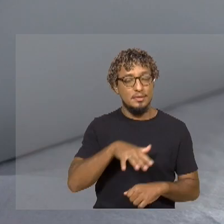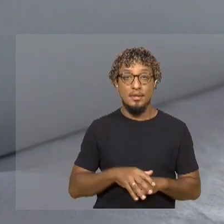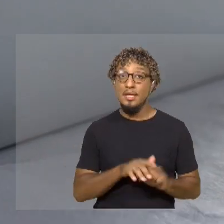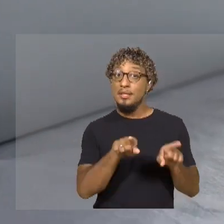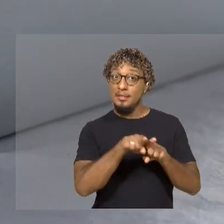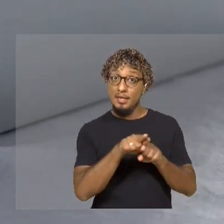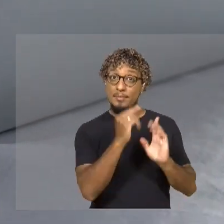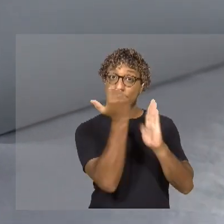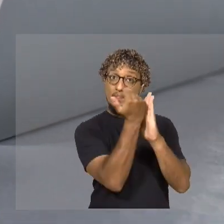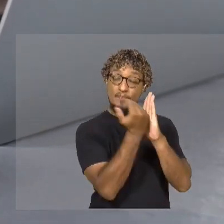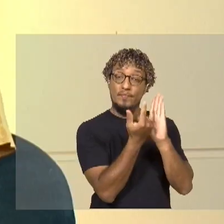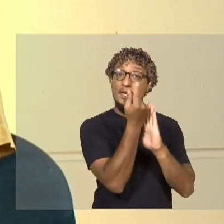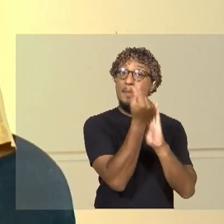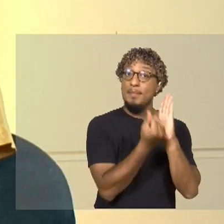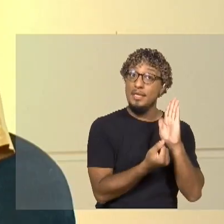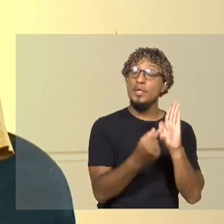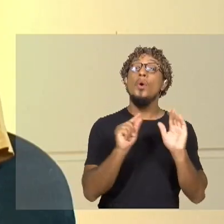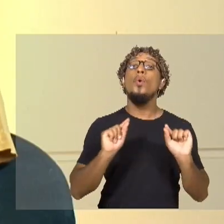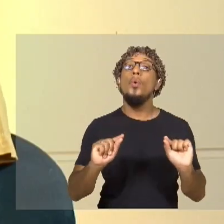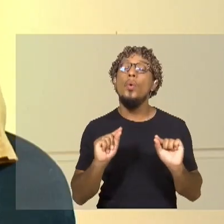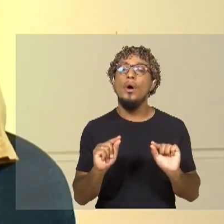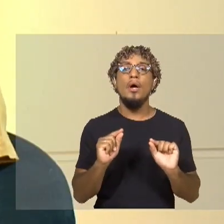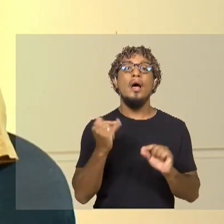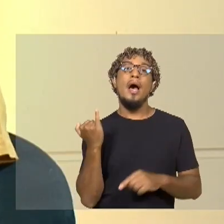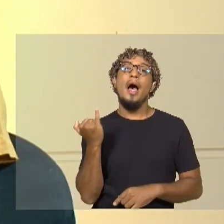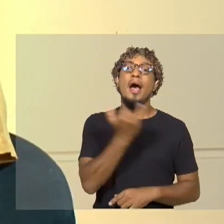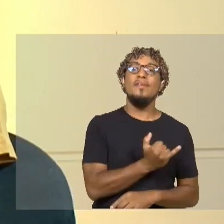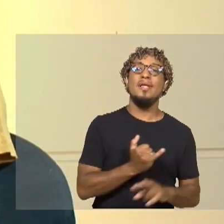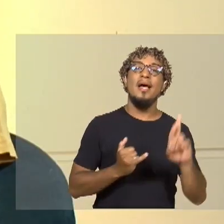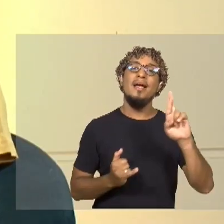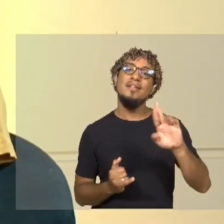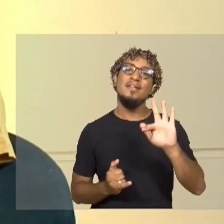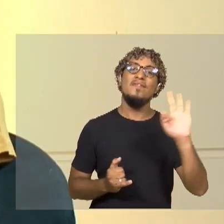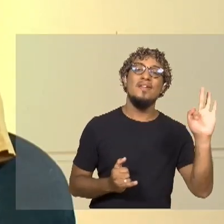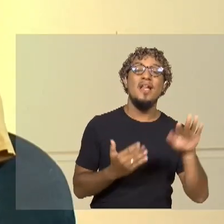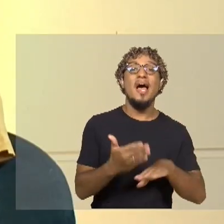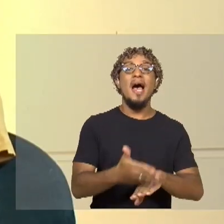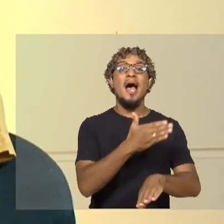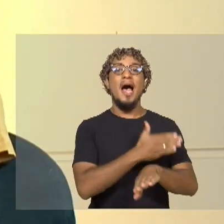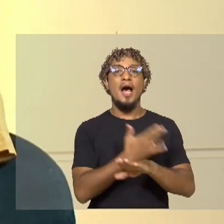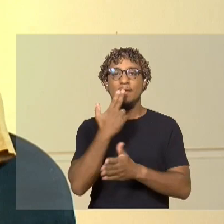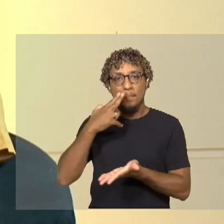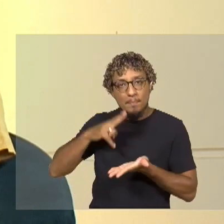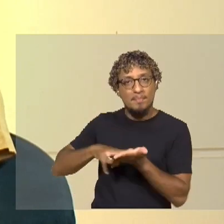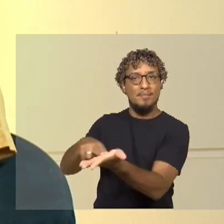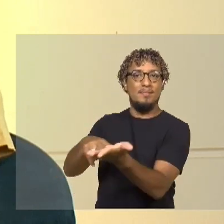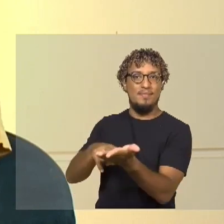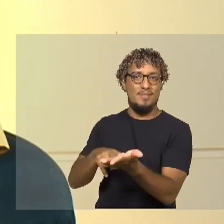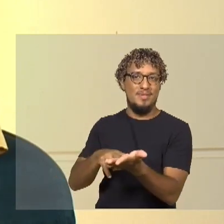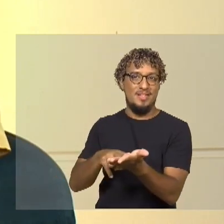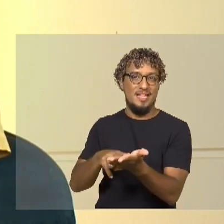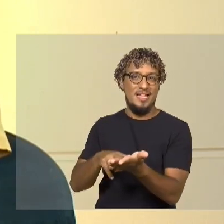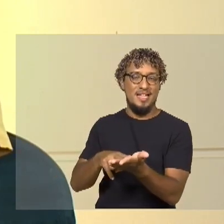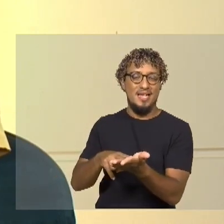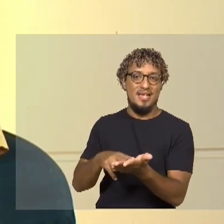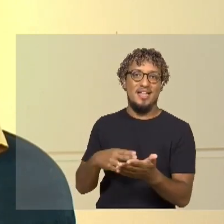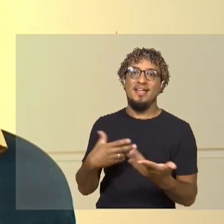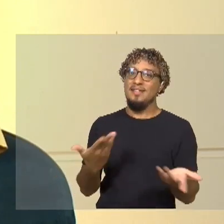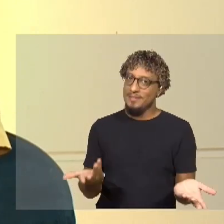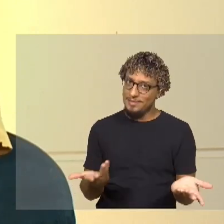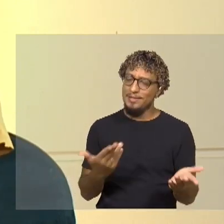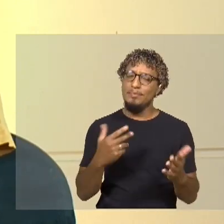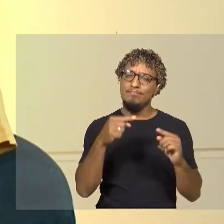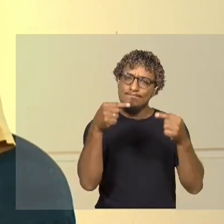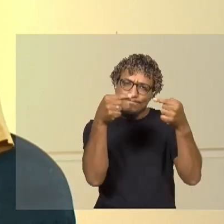discriminação de preços, que seja informada a Receita Federal antes do envio do produto, né? Então, são medidas